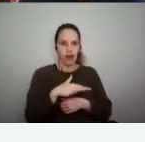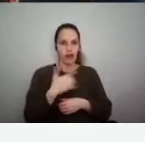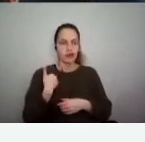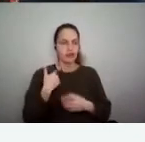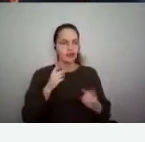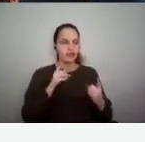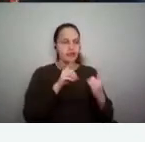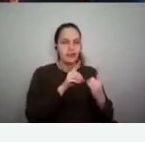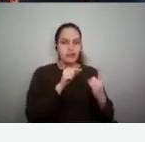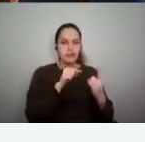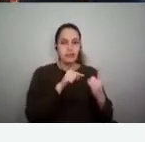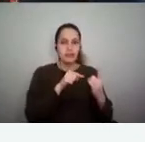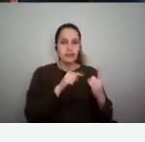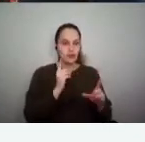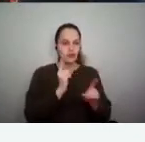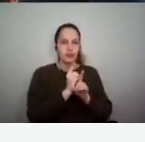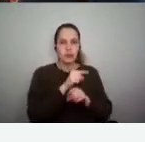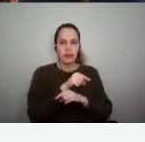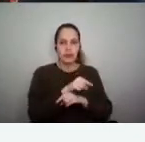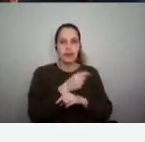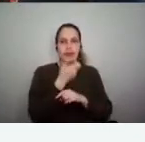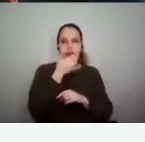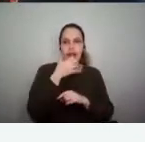eu descobri que era uma criança que recebia